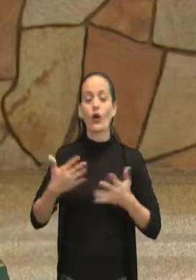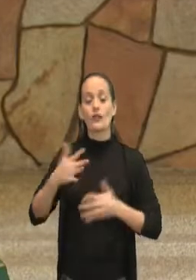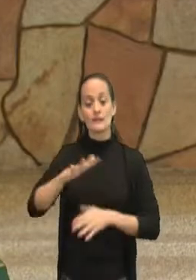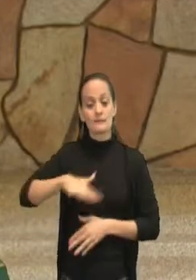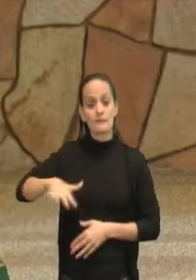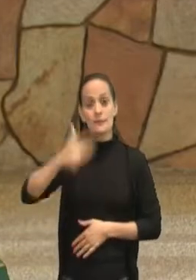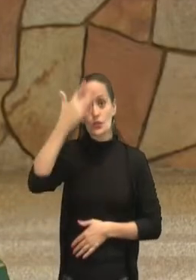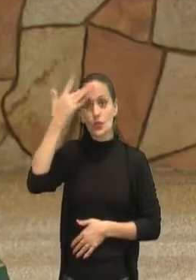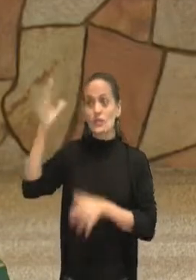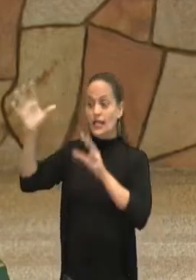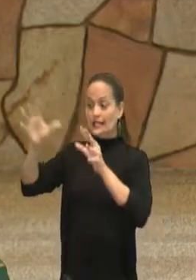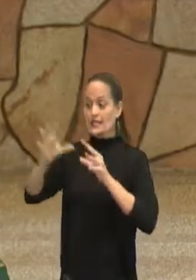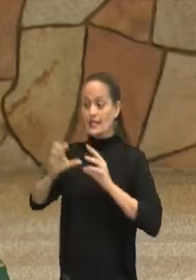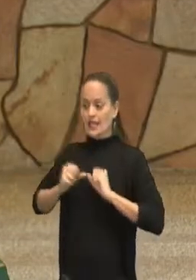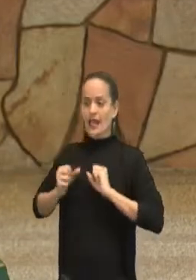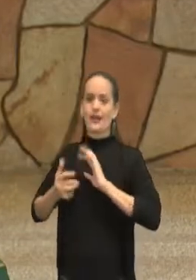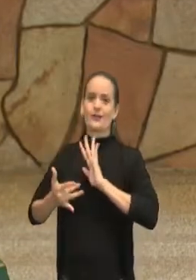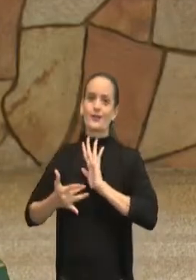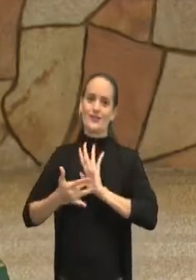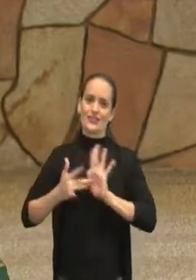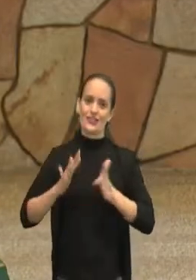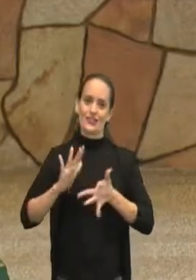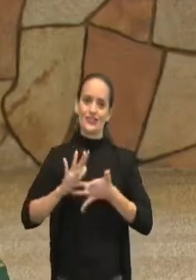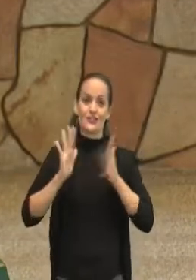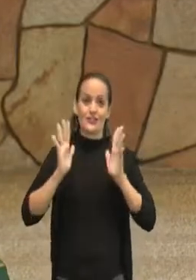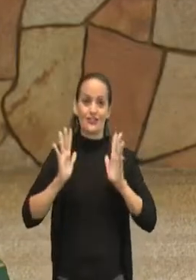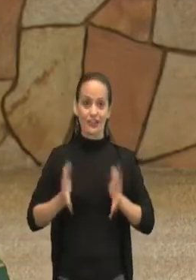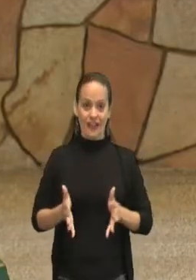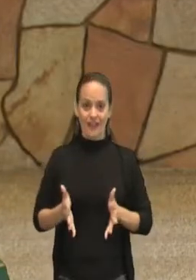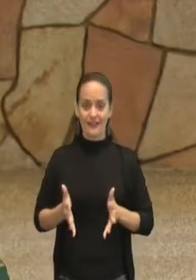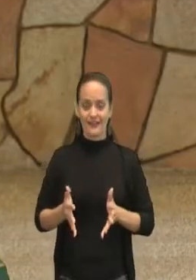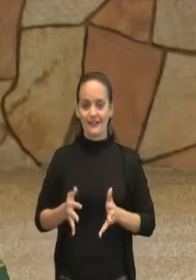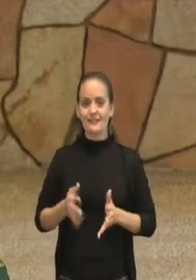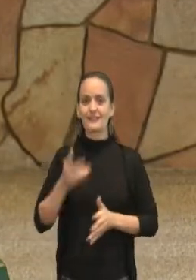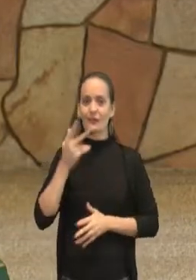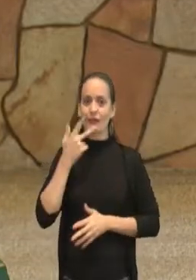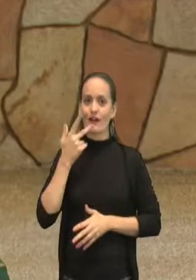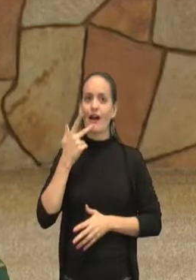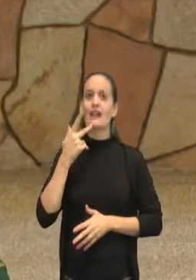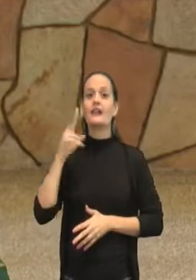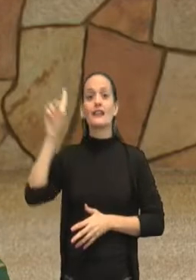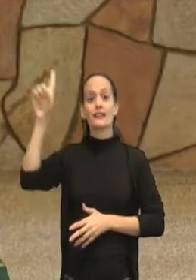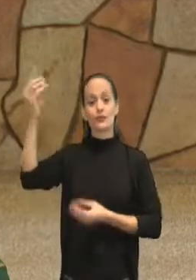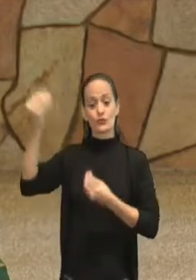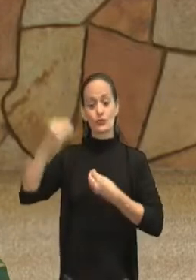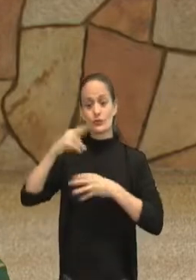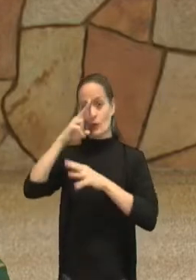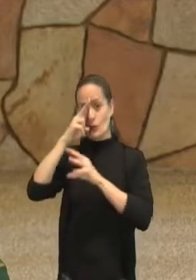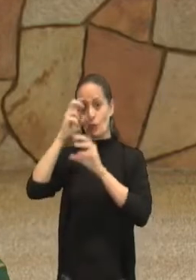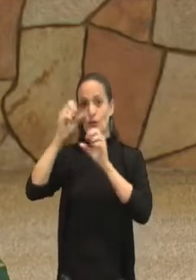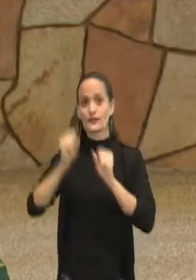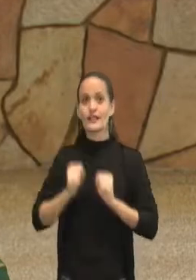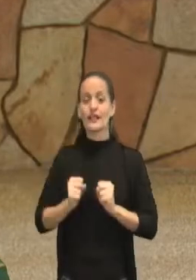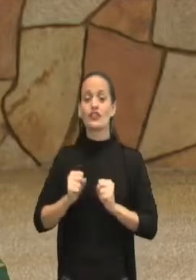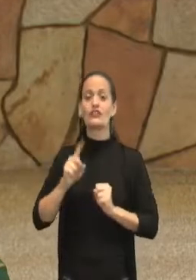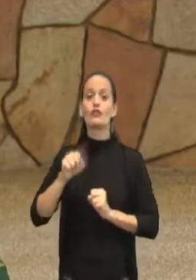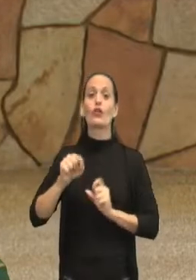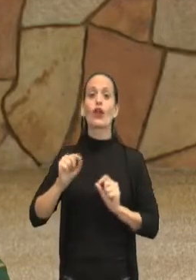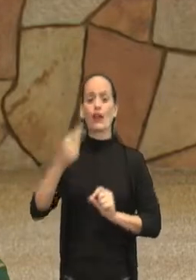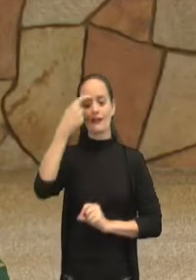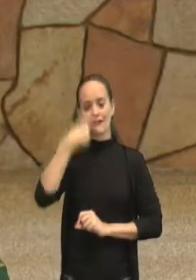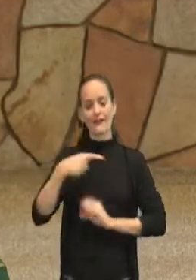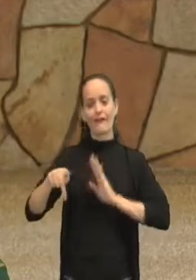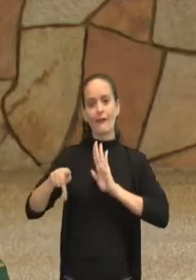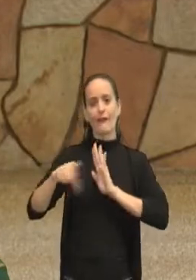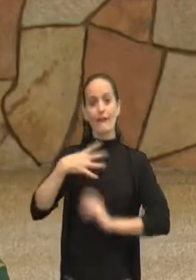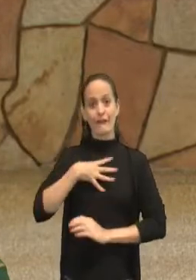receberam, a estes Deus nos deu o poder de sermos feitos, então, filhos de Deus.